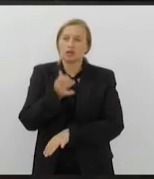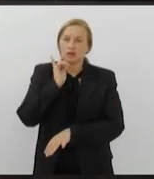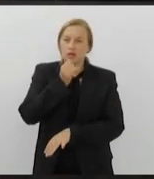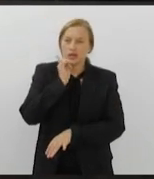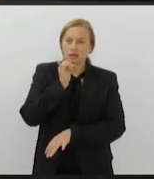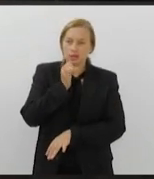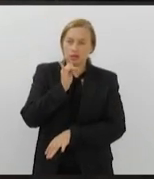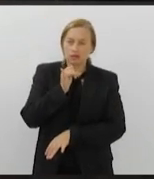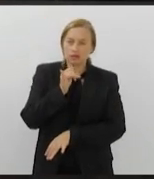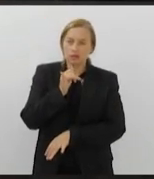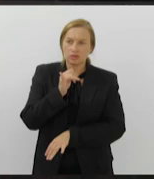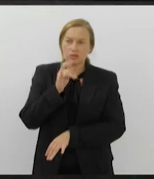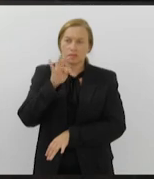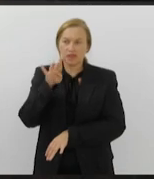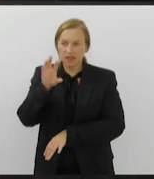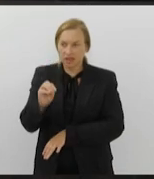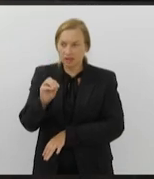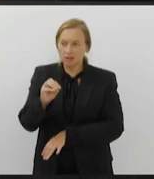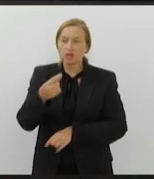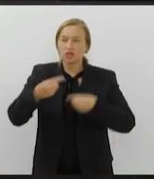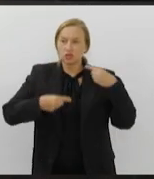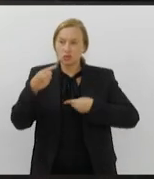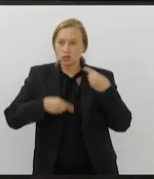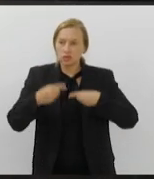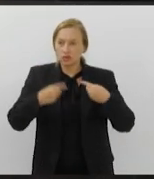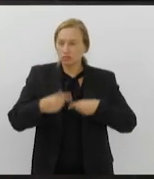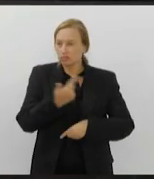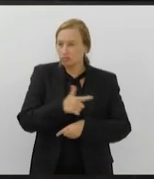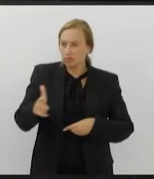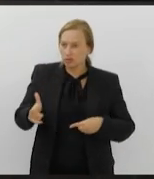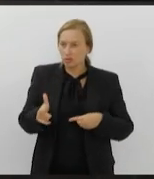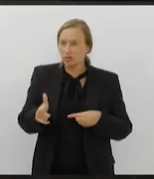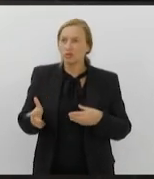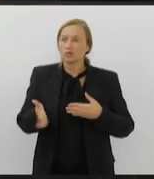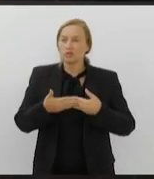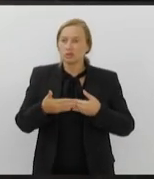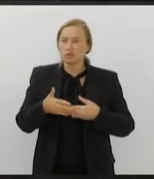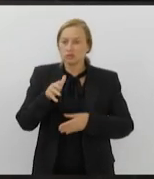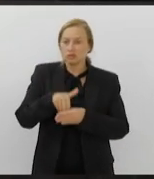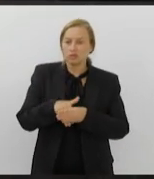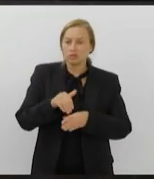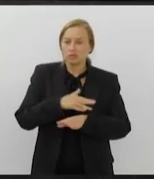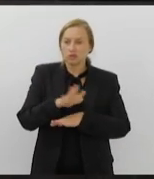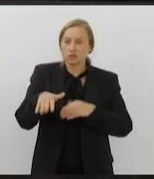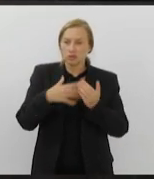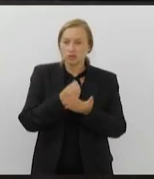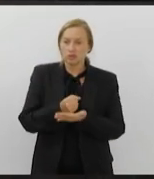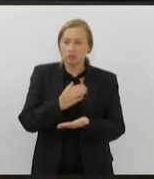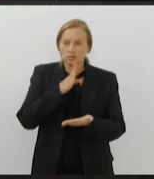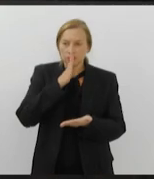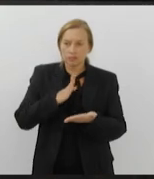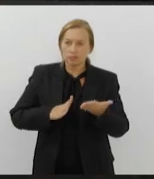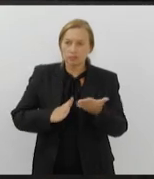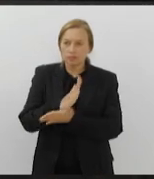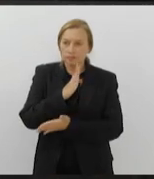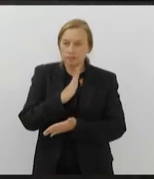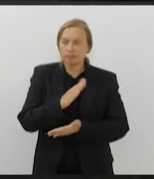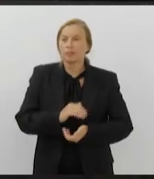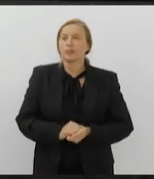deputado subtenente Bernardo. Em discussão, não havendo quem queira discutir, encerrada a discussão e votação. Os senhores que aprovam, permaneçam como